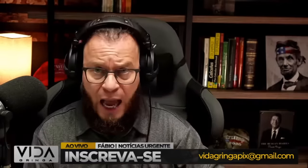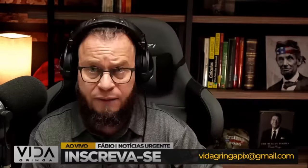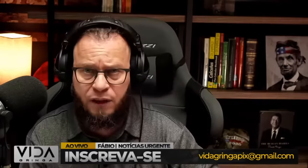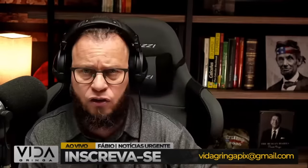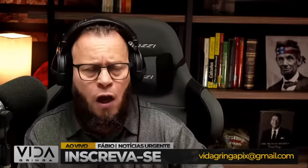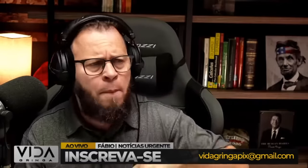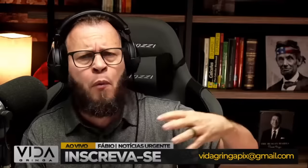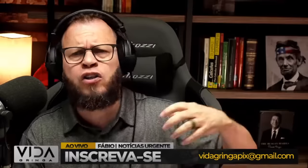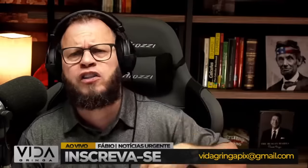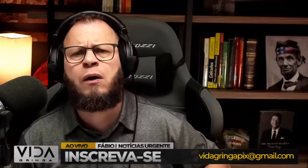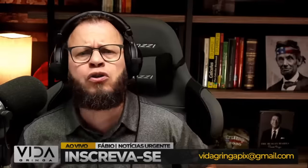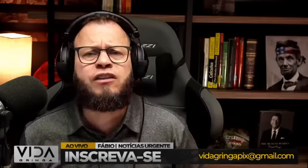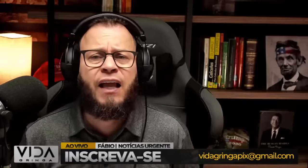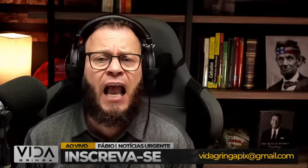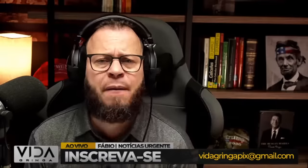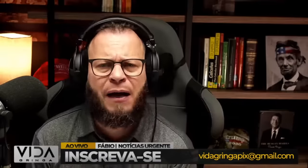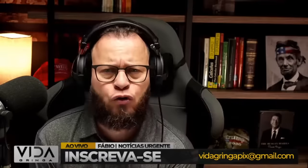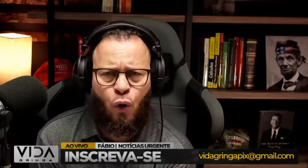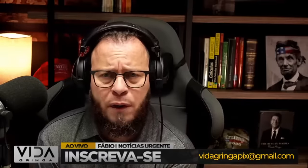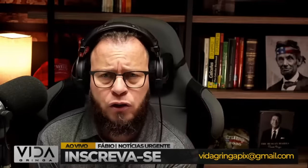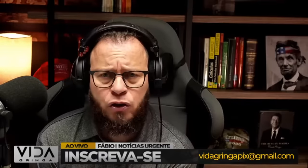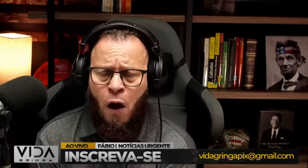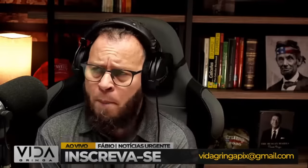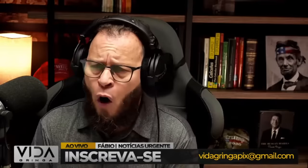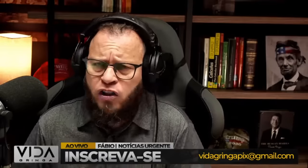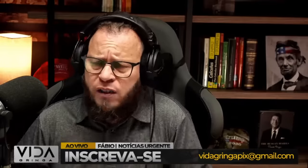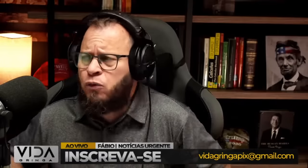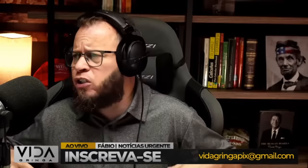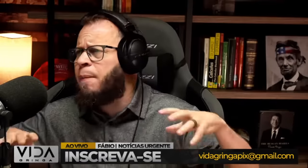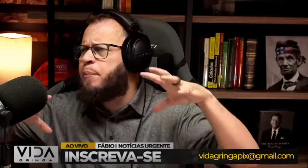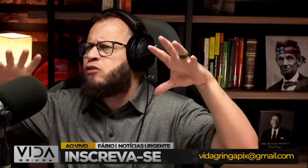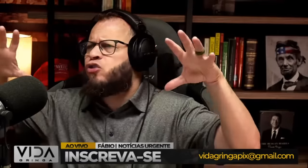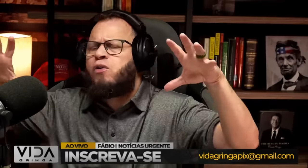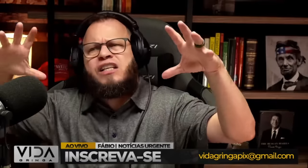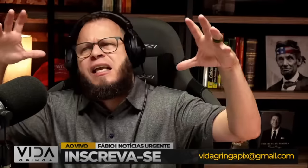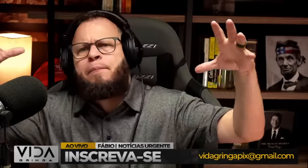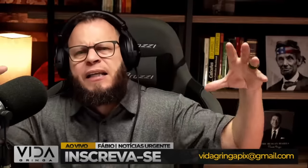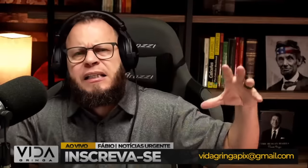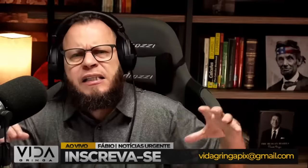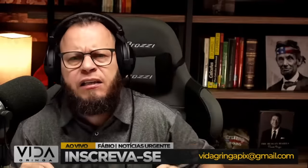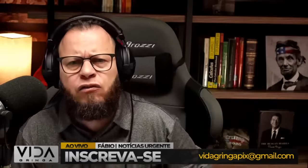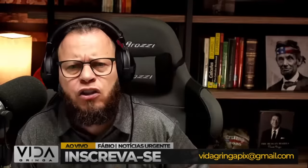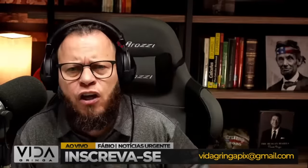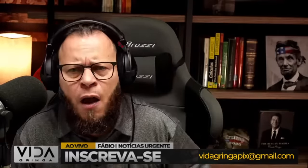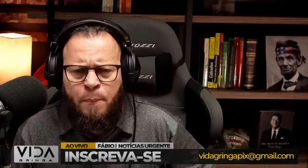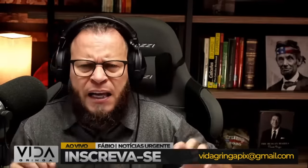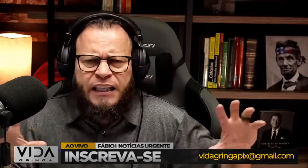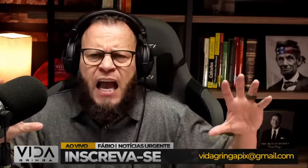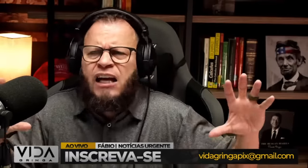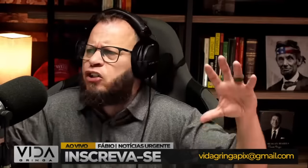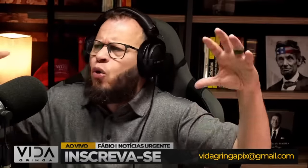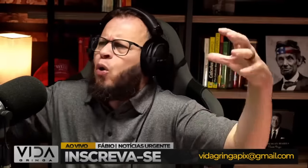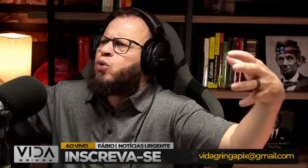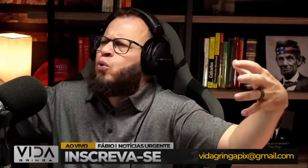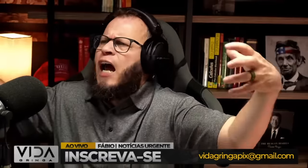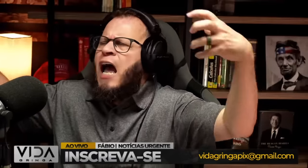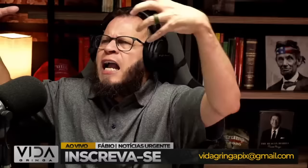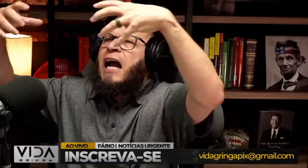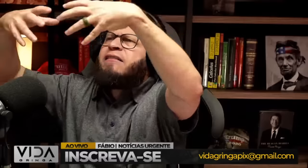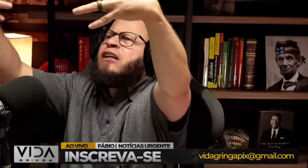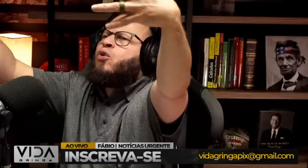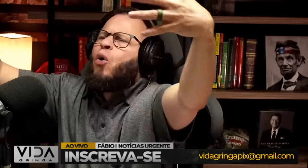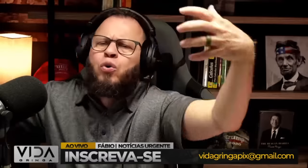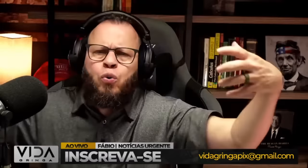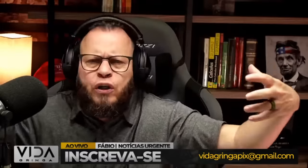arrancadas mostre most onde tem hematomas mostra onde tem pessoas desaparecidas para que haja tortura